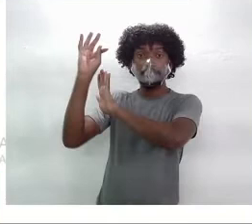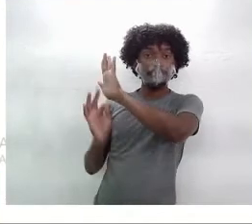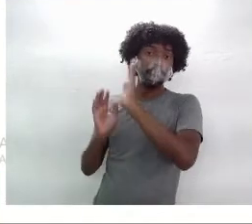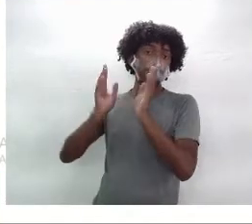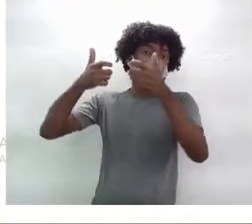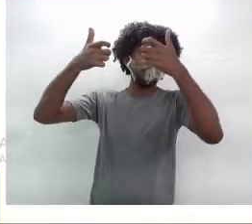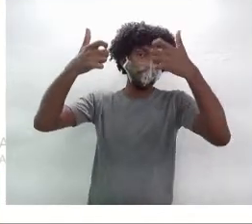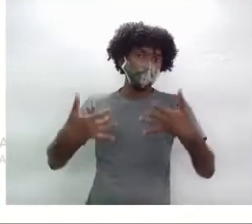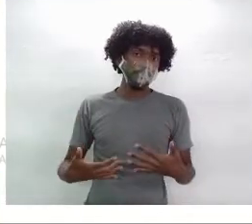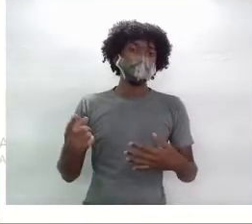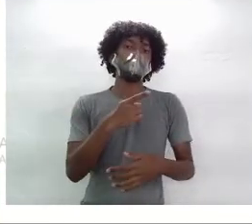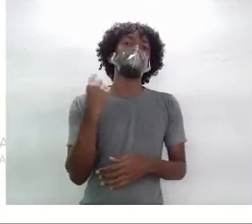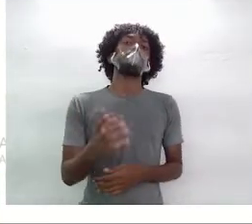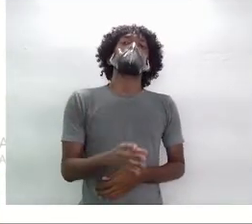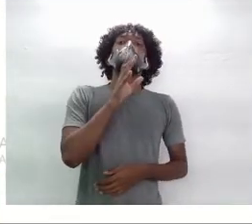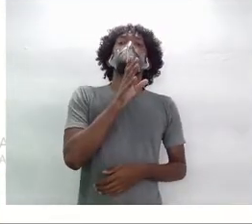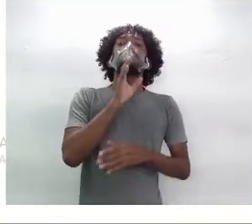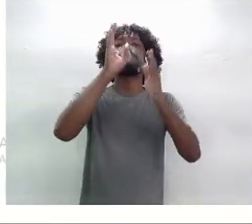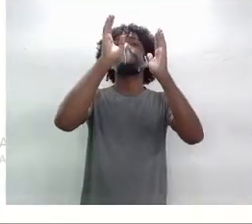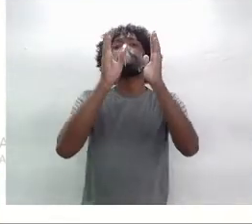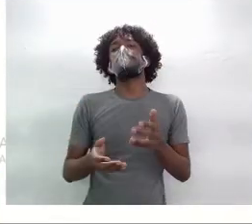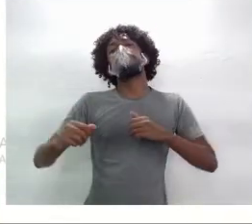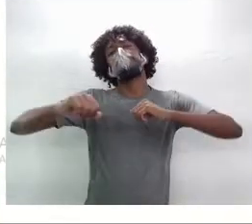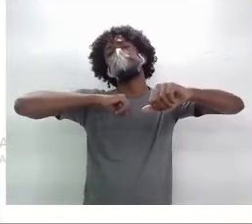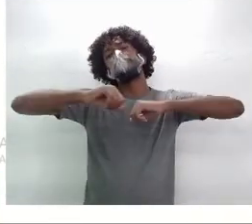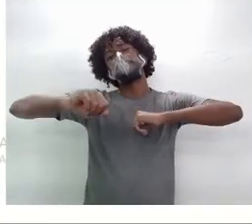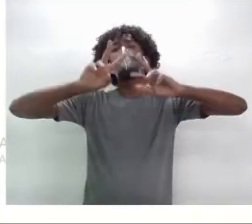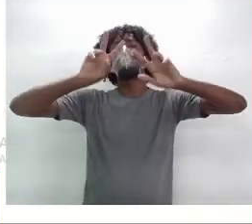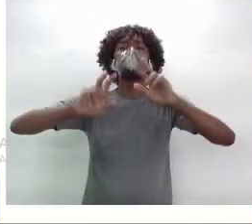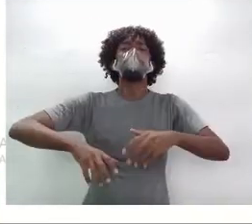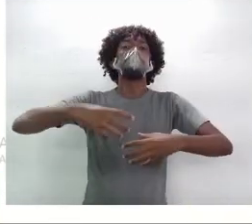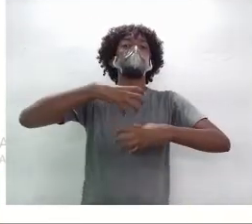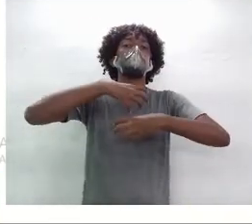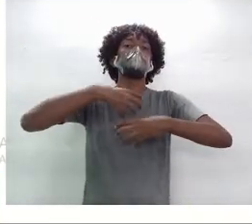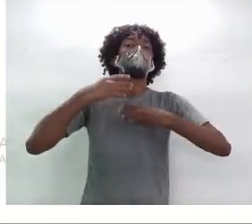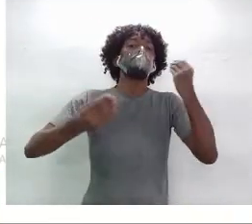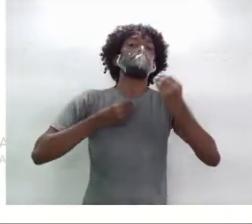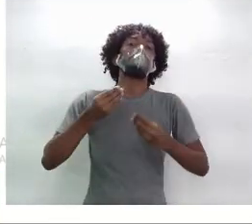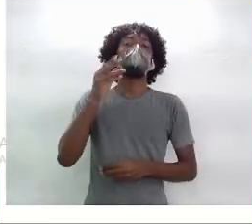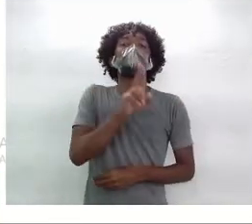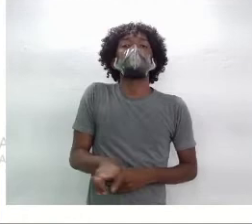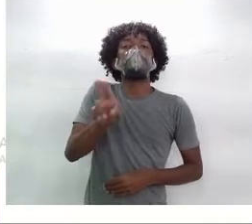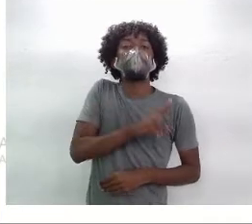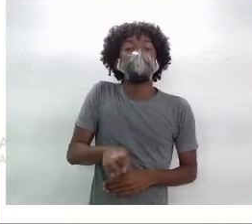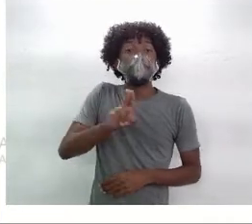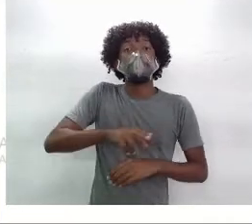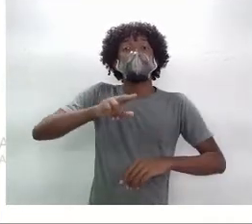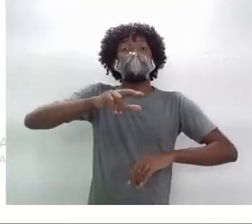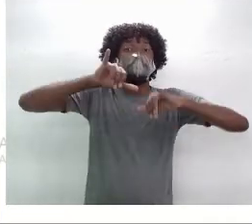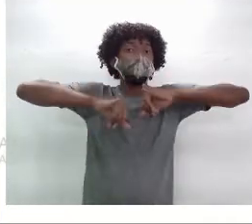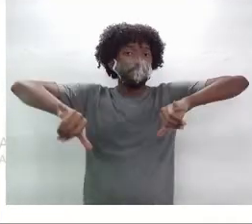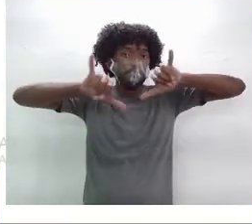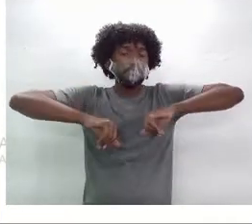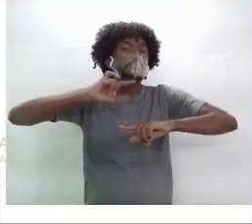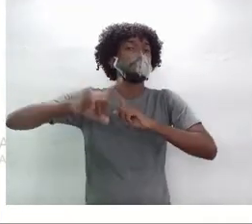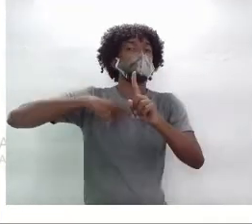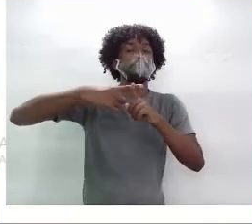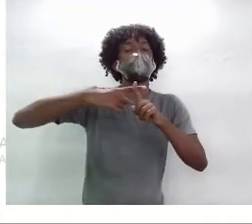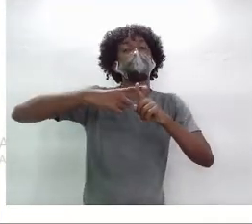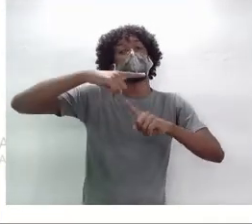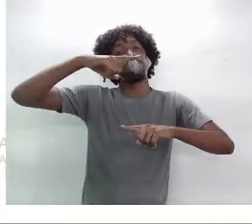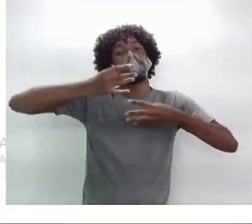nós conhecemos e debatemos sobre as formas de uso das mídias e tecnologias pelas